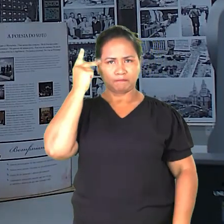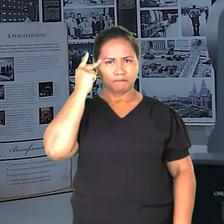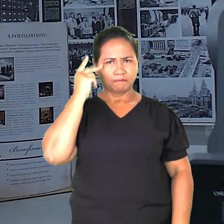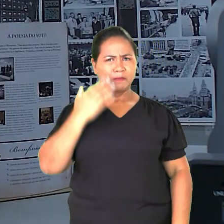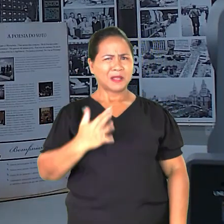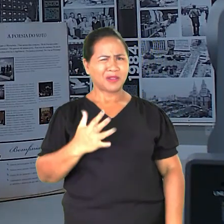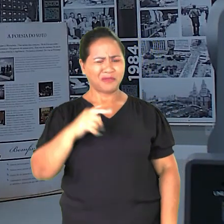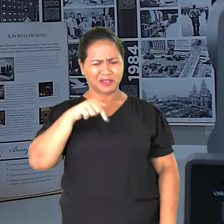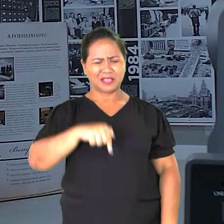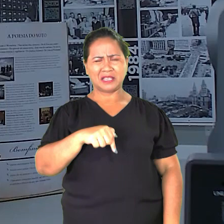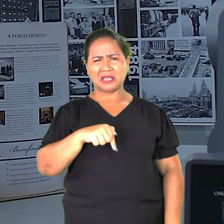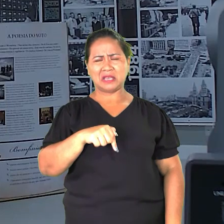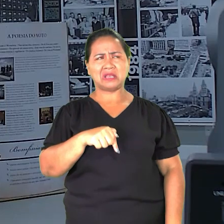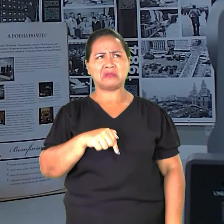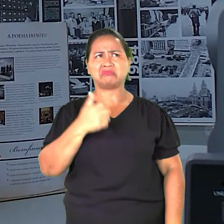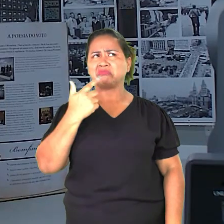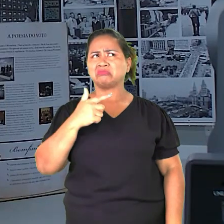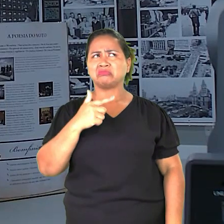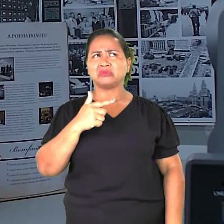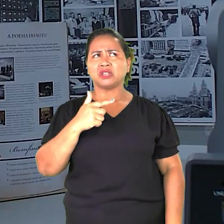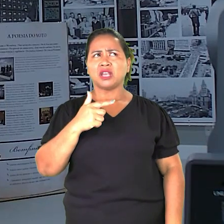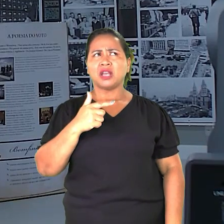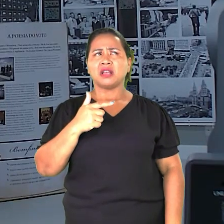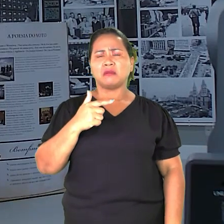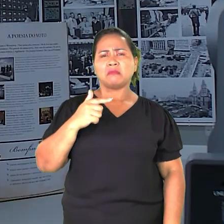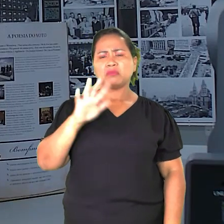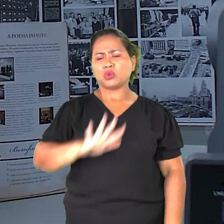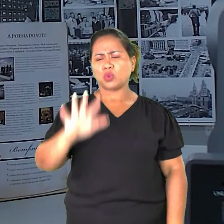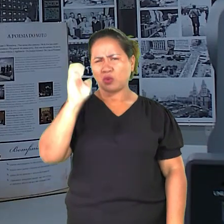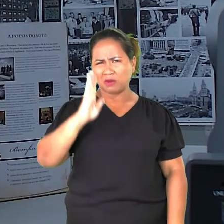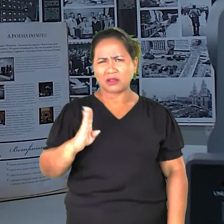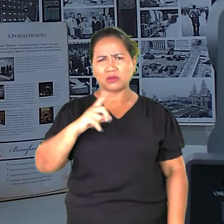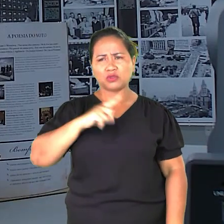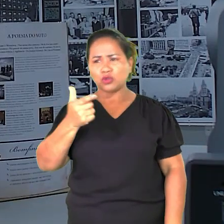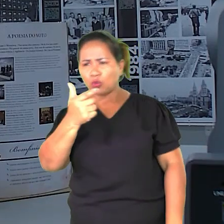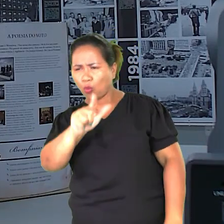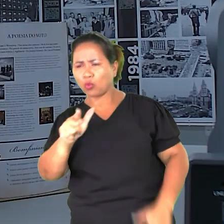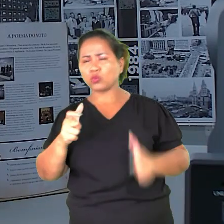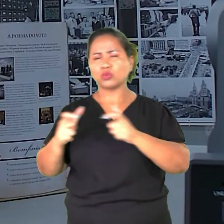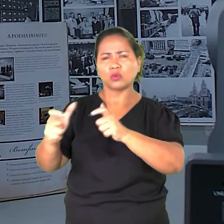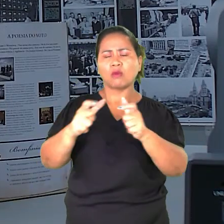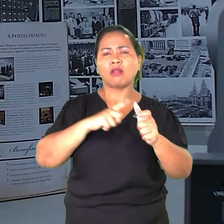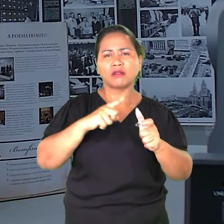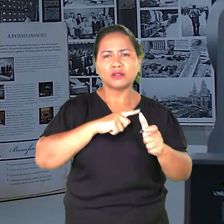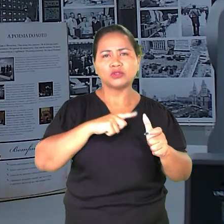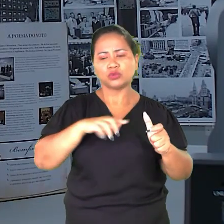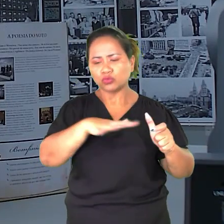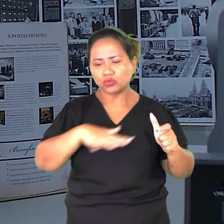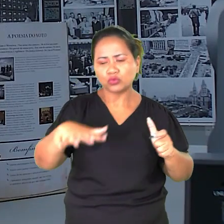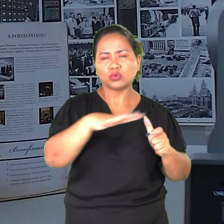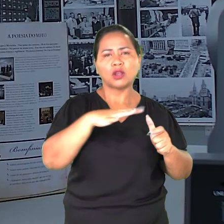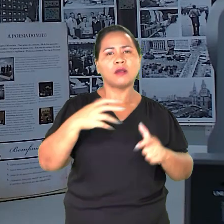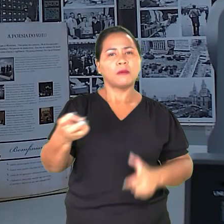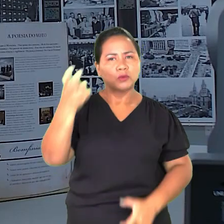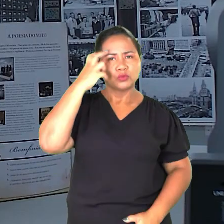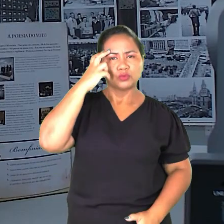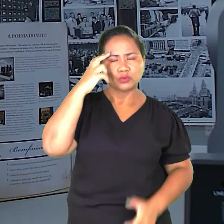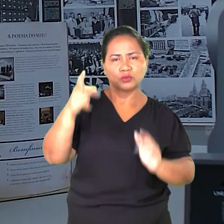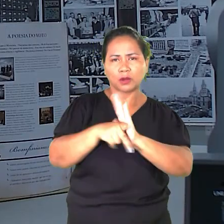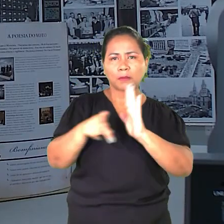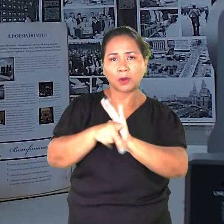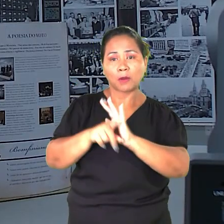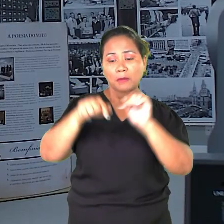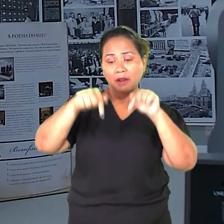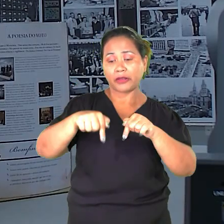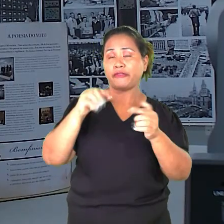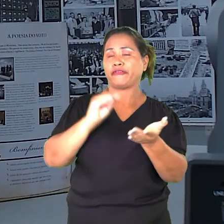poucos tribunais que ainda não tinham um espaço museológico, um espaço multifuncional, cultural, e